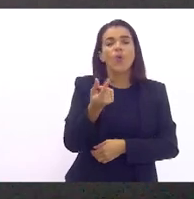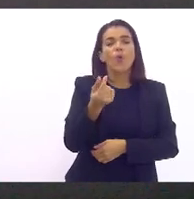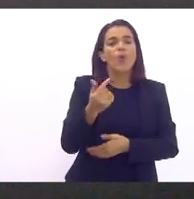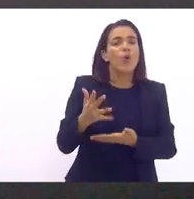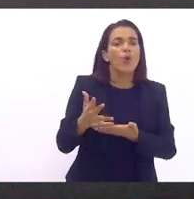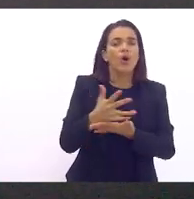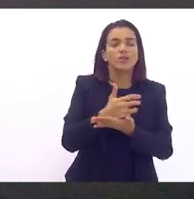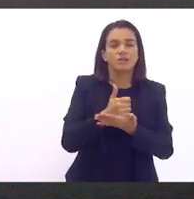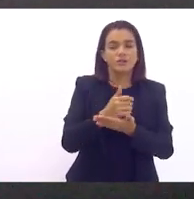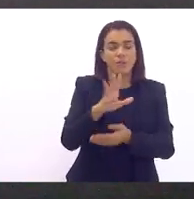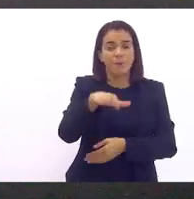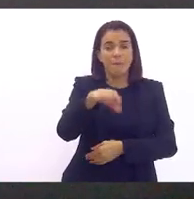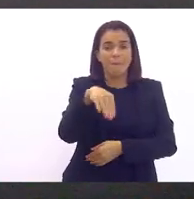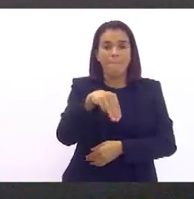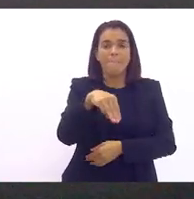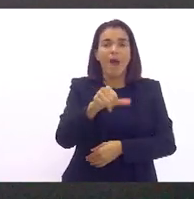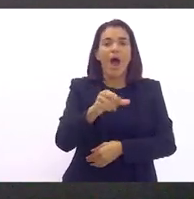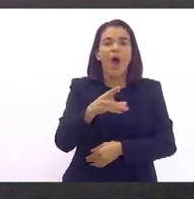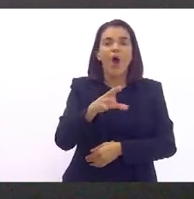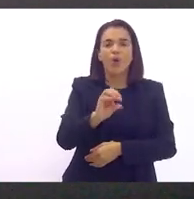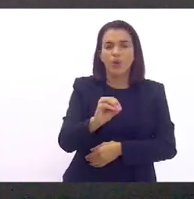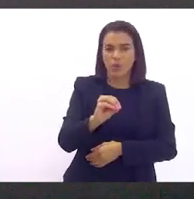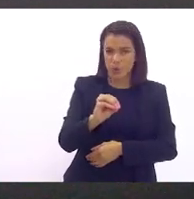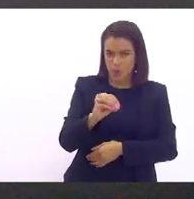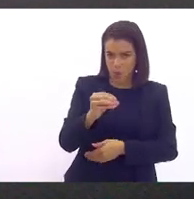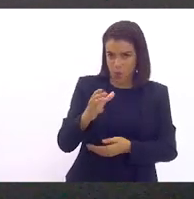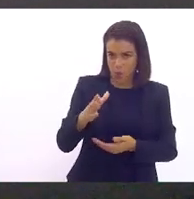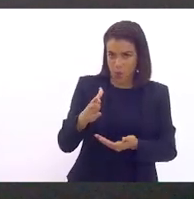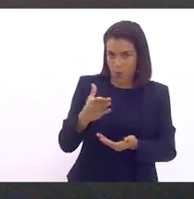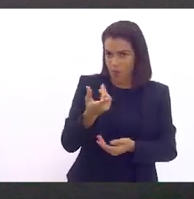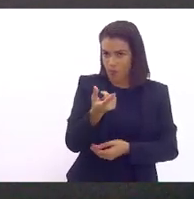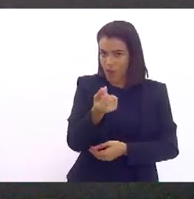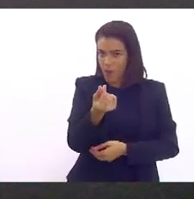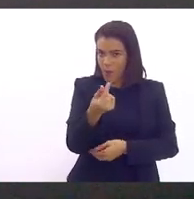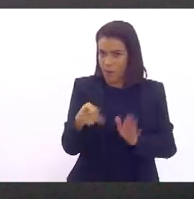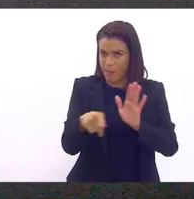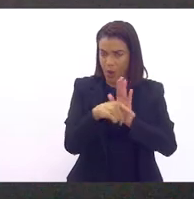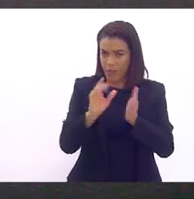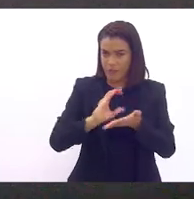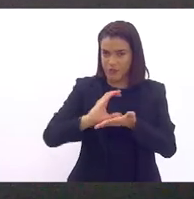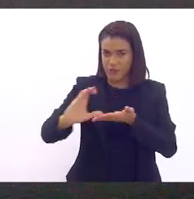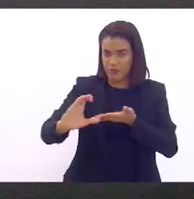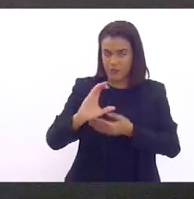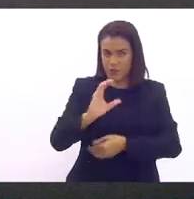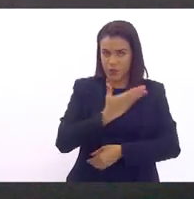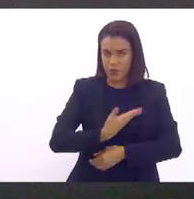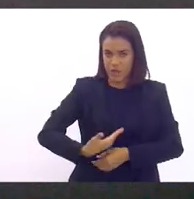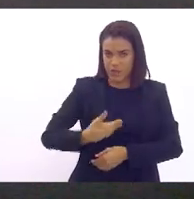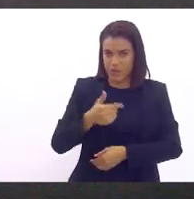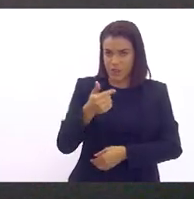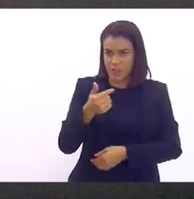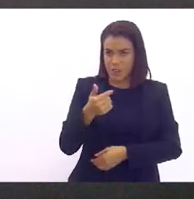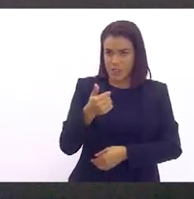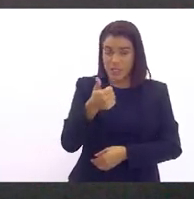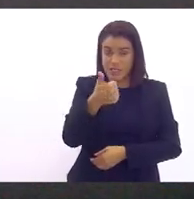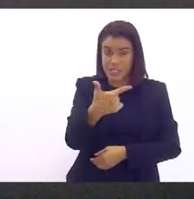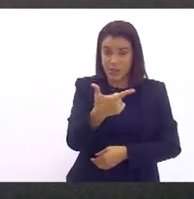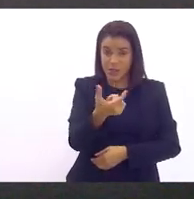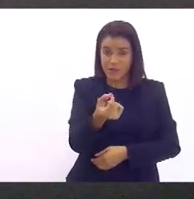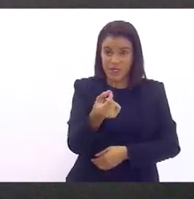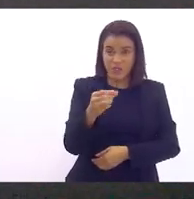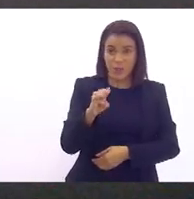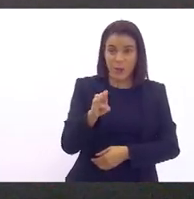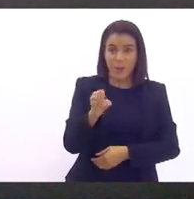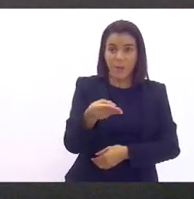tá hein Mauro 70 bilhões o orçamento do Estado hoje mais ou menos 120 120 Olha como